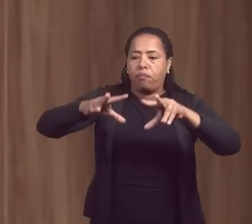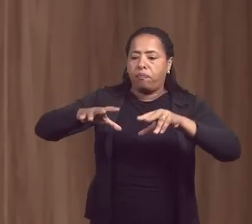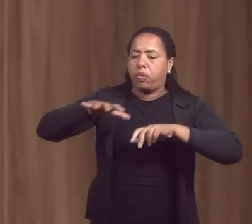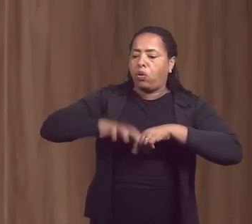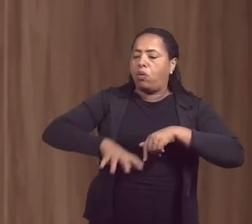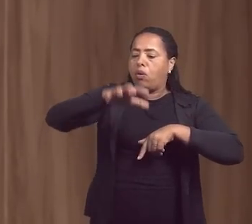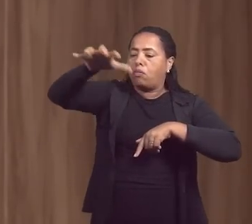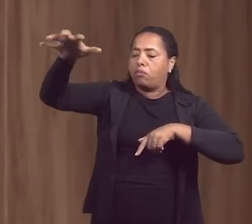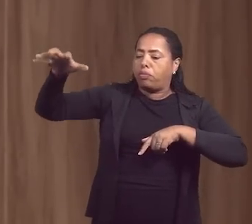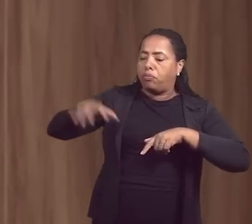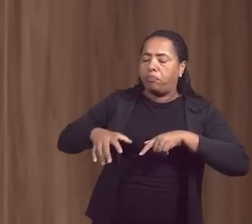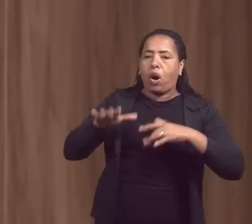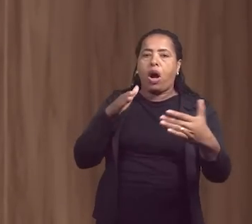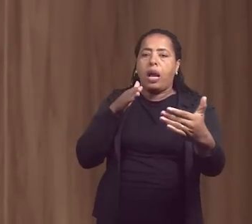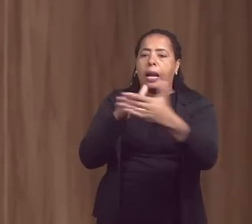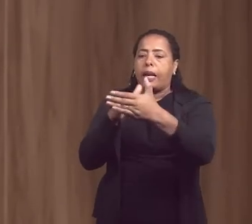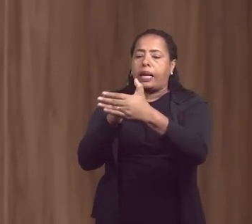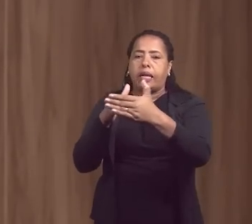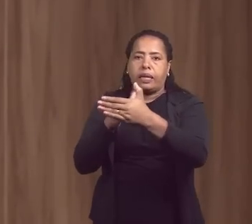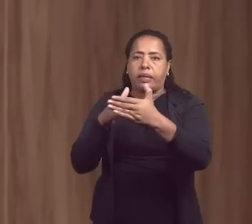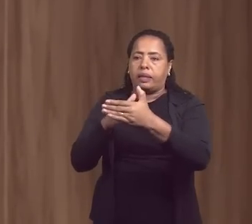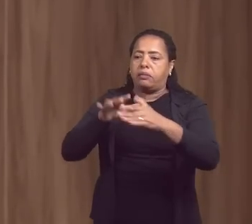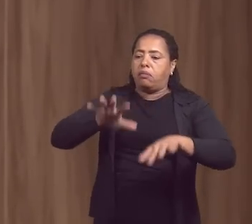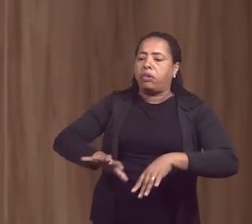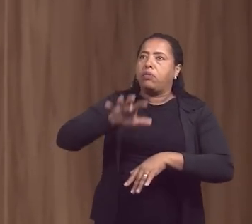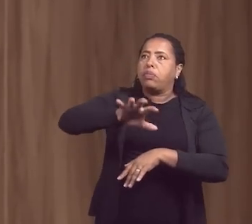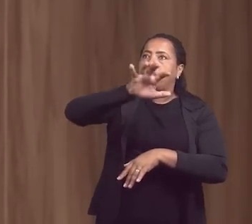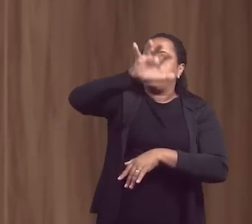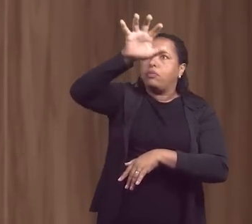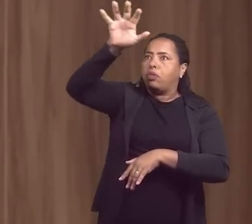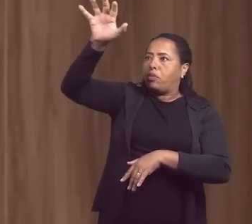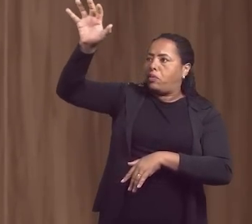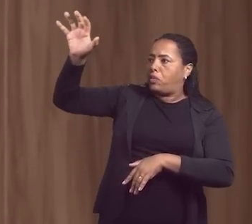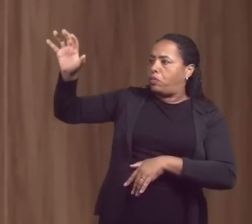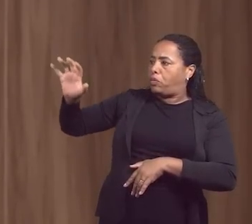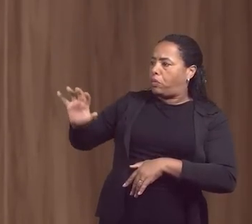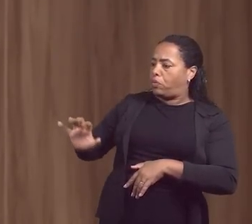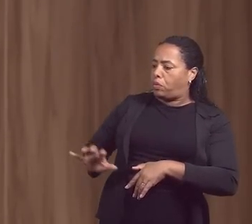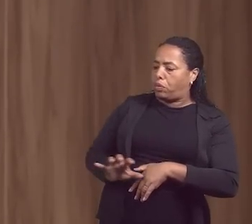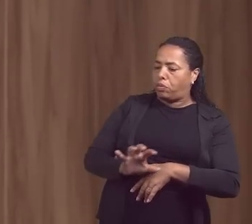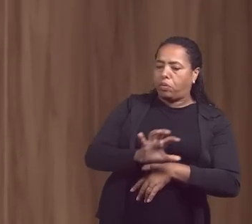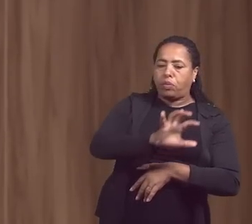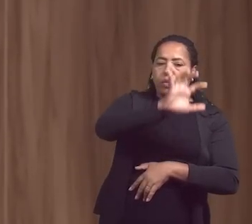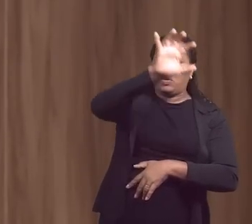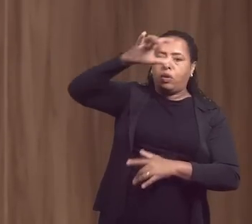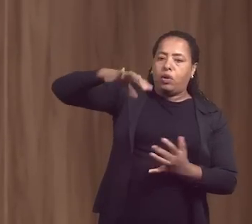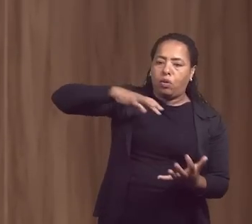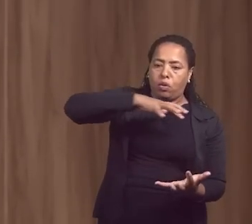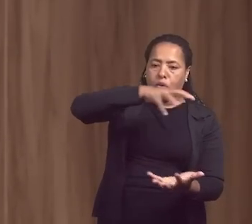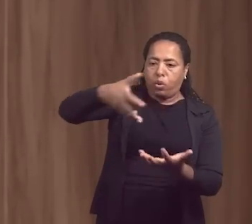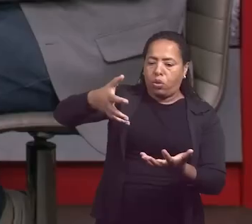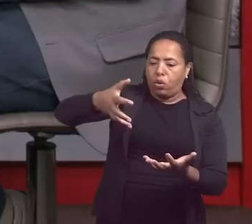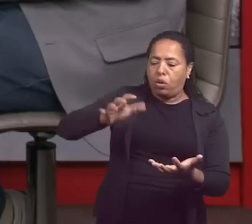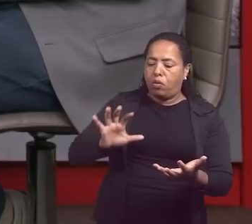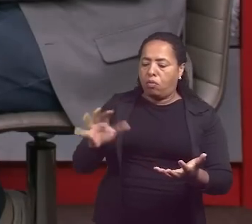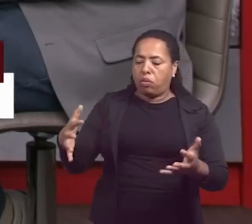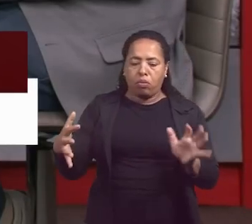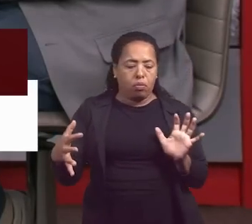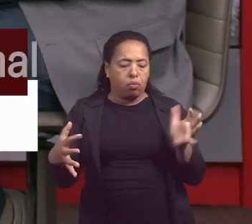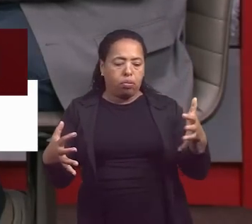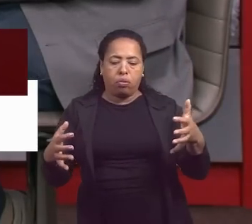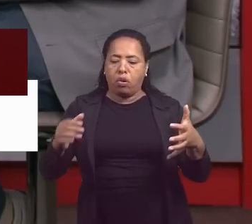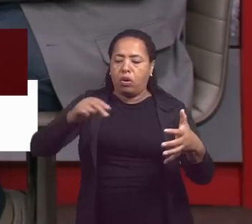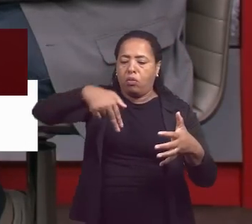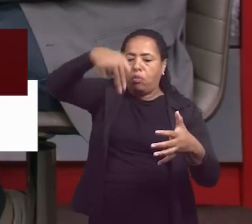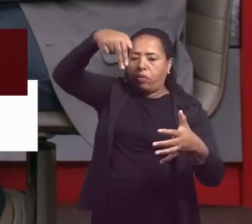e dizendo os limites gerais, assim, contornando toda a terra. Era isso que Deus estava fazendo nesta hora